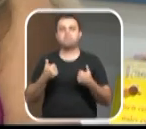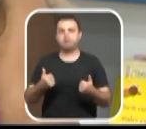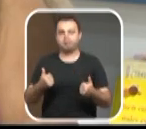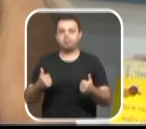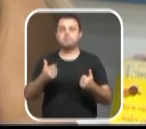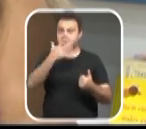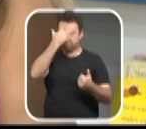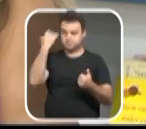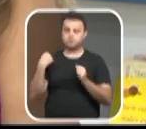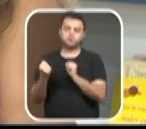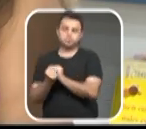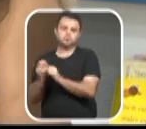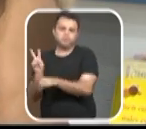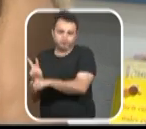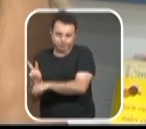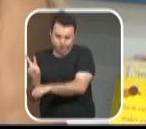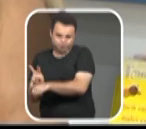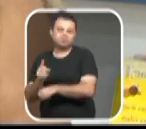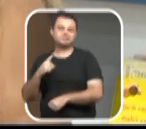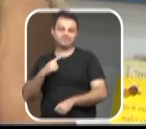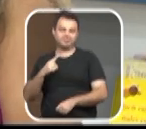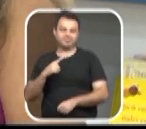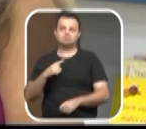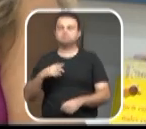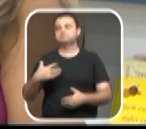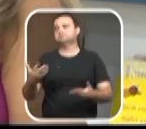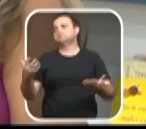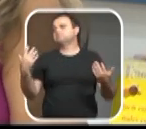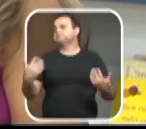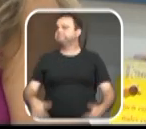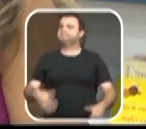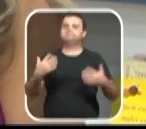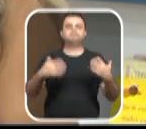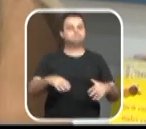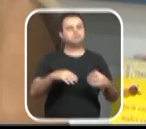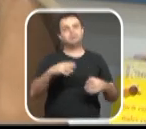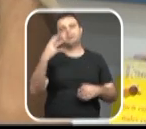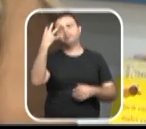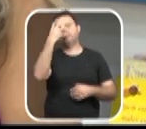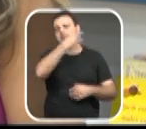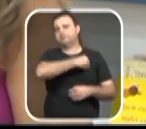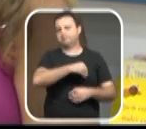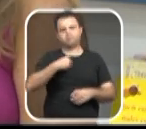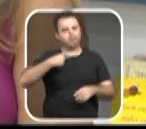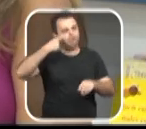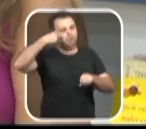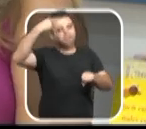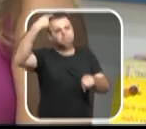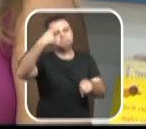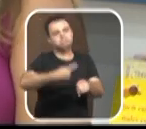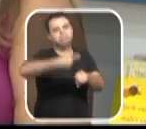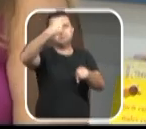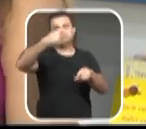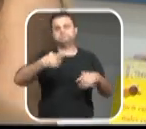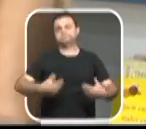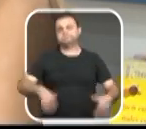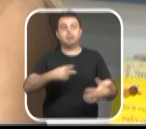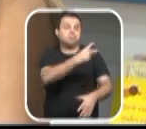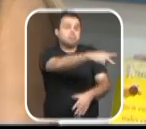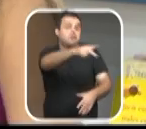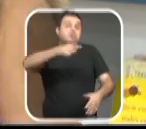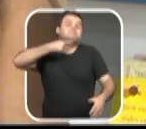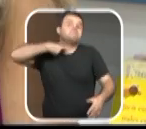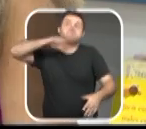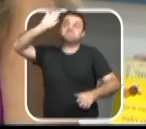alguém olhando para ele, pensando para ele. Então assim, foi uma das assembleias mais lindas que eu vivenciei e que partiu deles e que